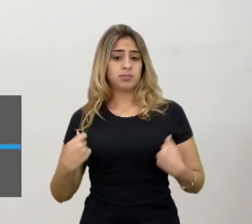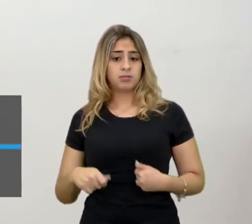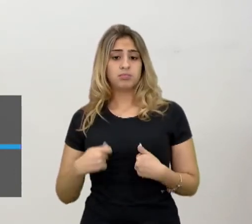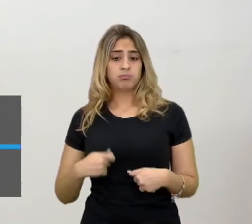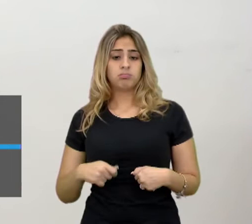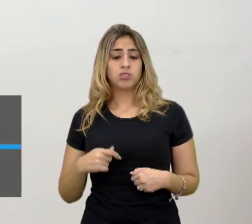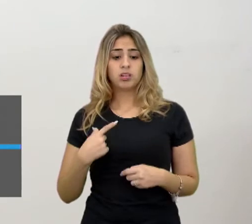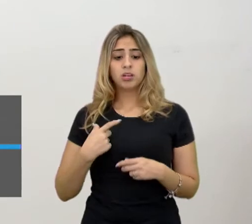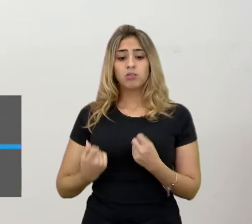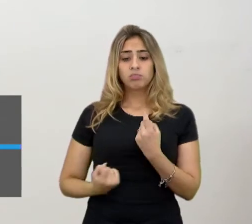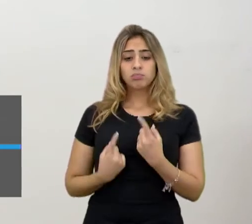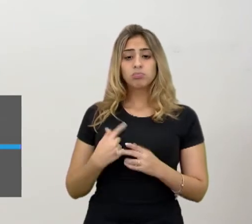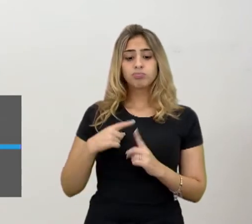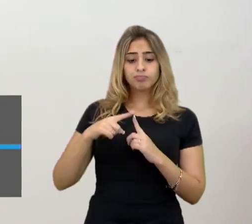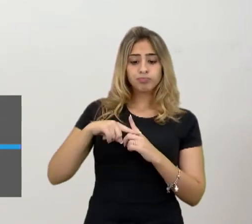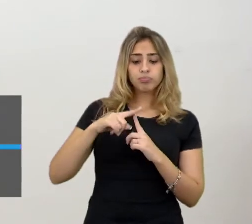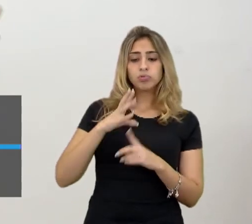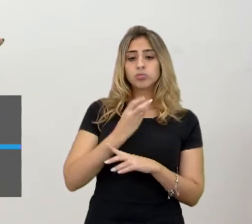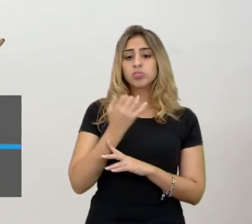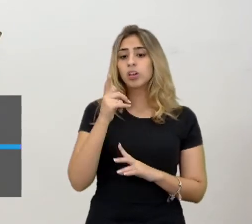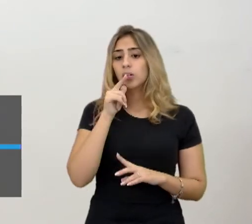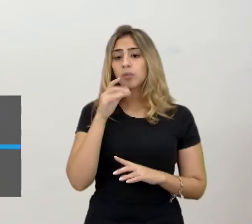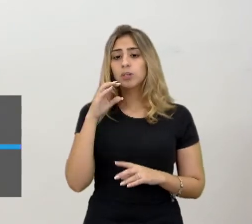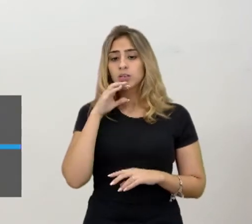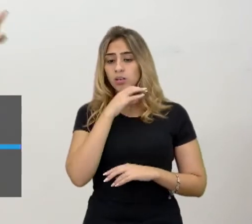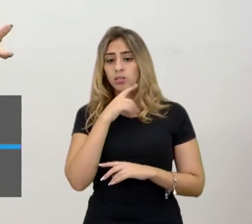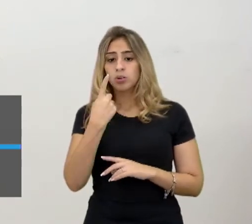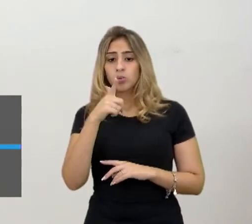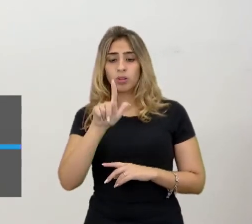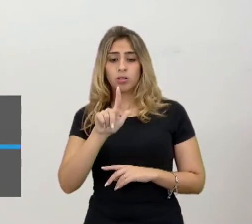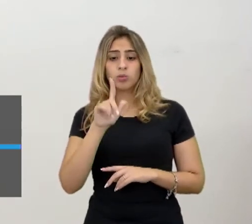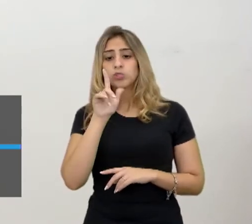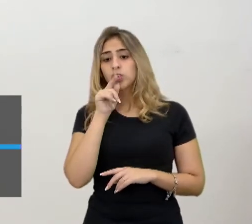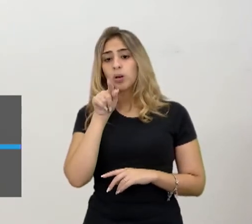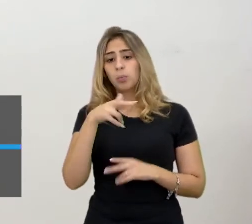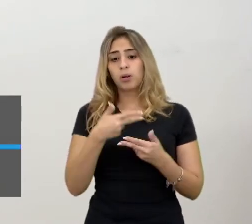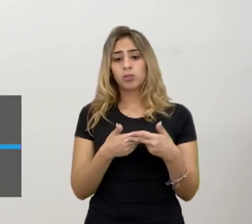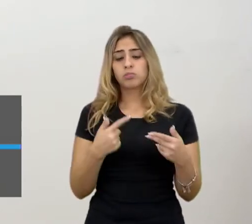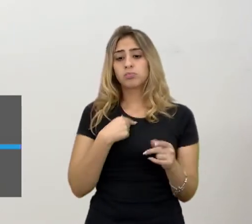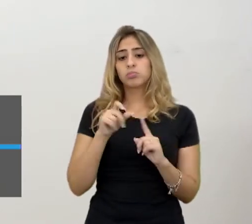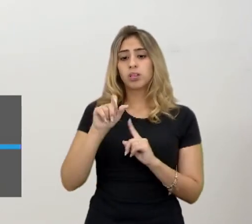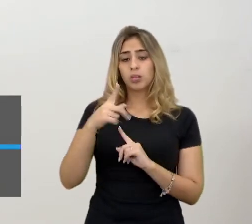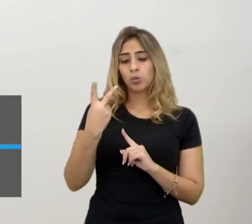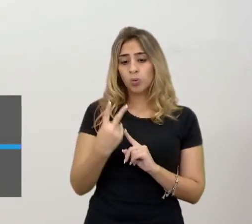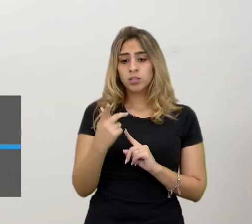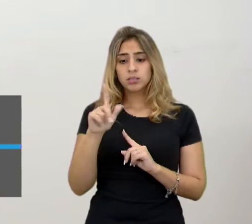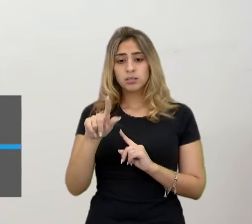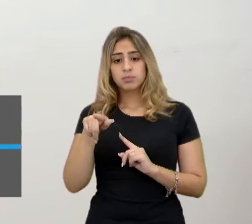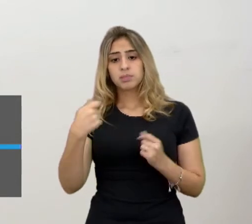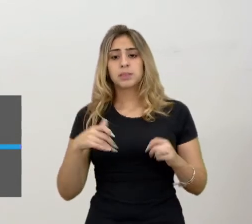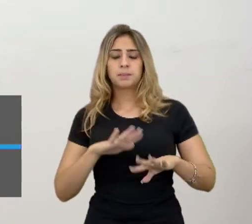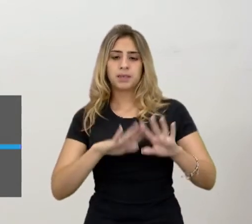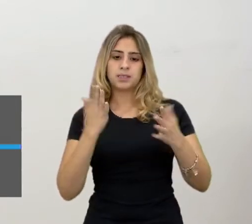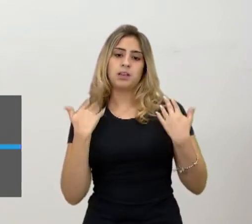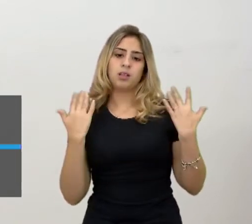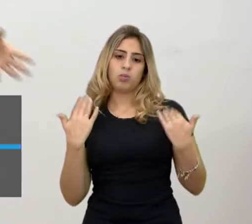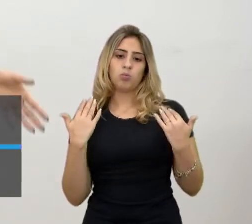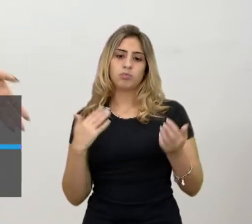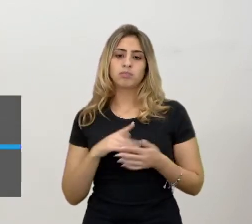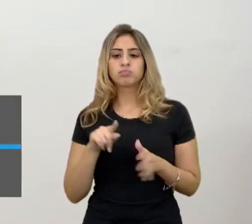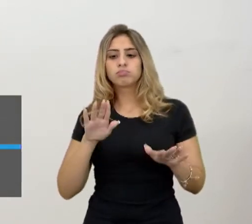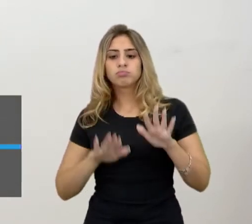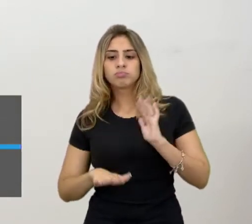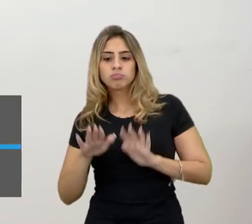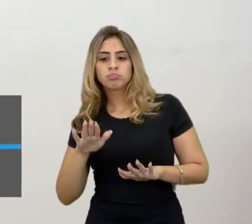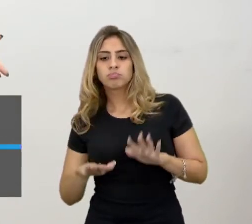da quantidade de matéria, porque para aquecer 1 litro de água é uma coisa, para aquecer 2 litros você precisa de mais calor. Né? Vai depender